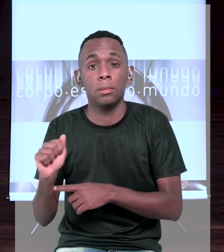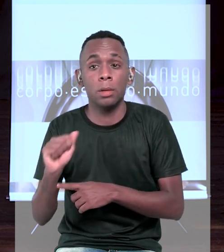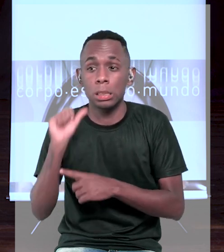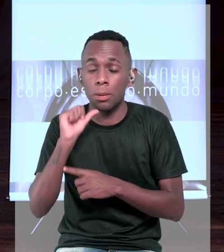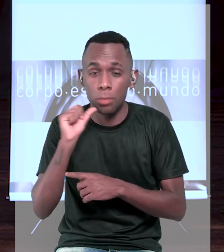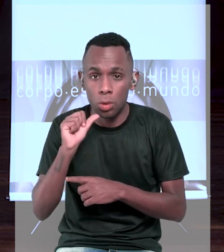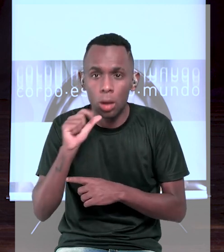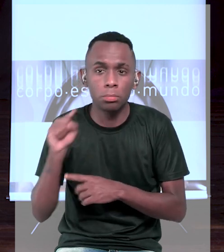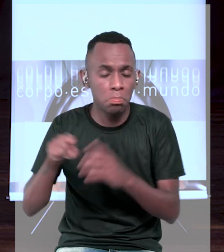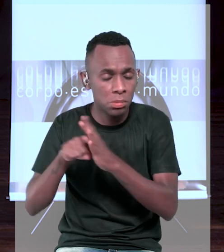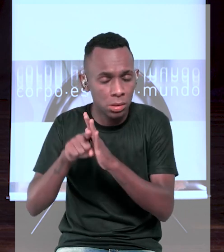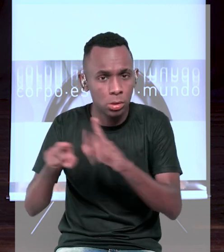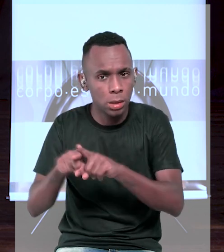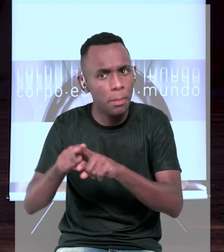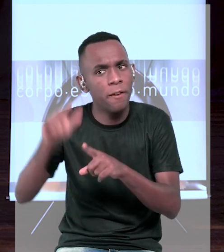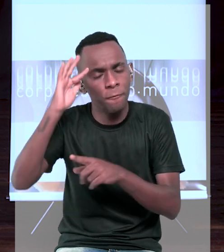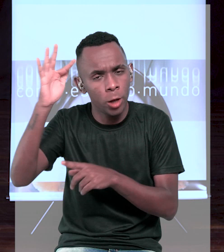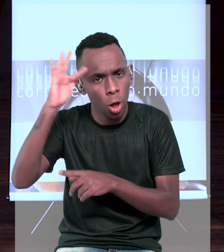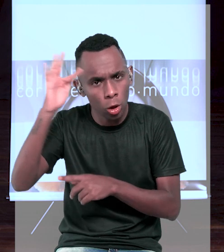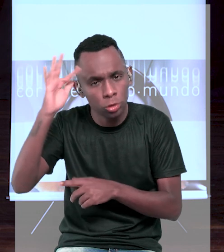Hannah Arendt, vocês sabem, uma filósofa